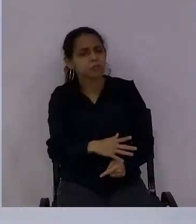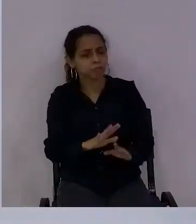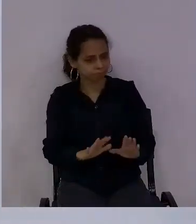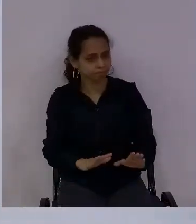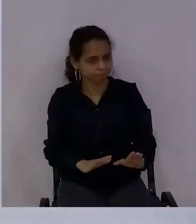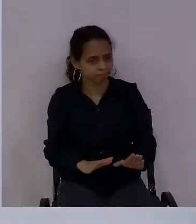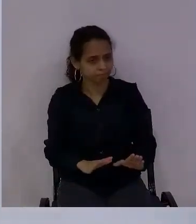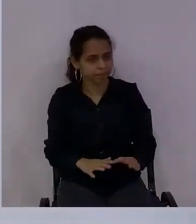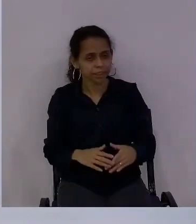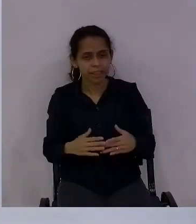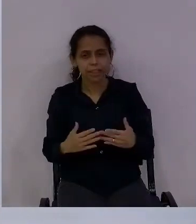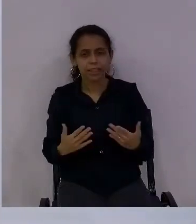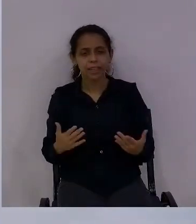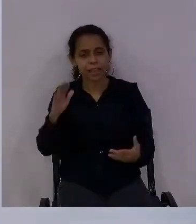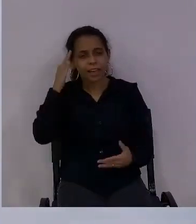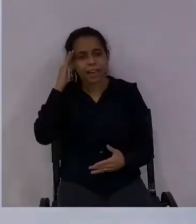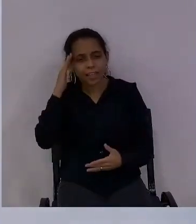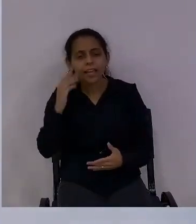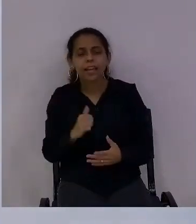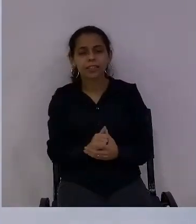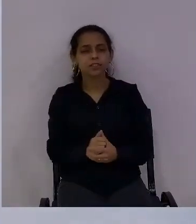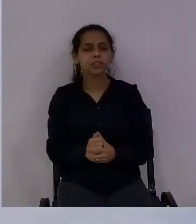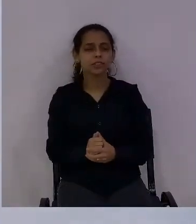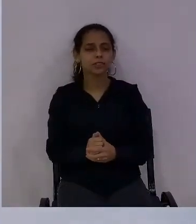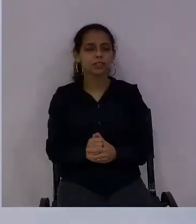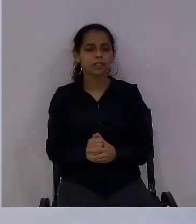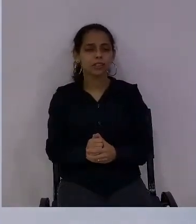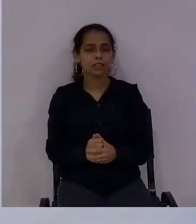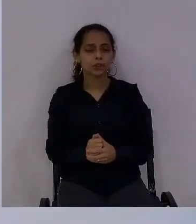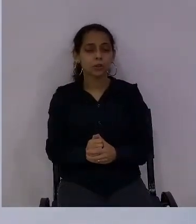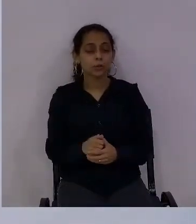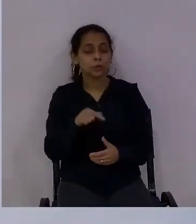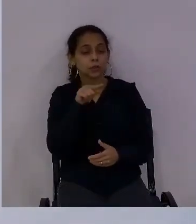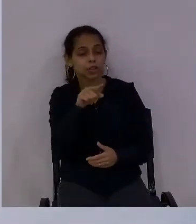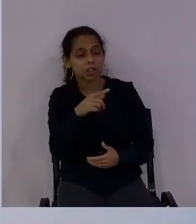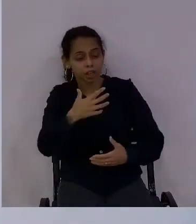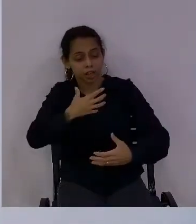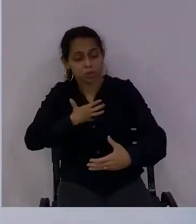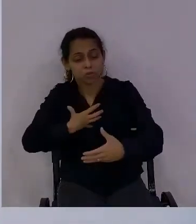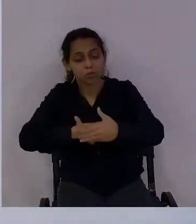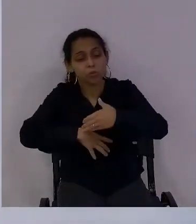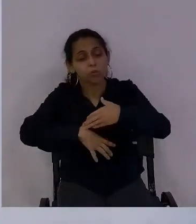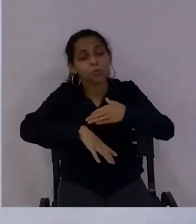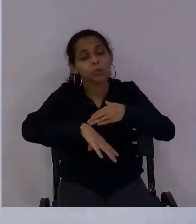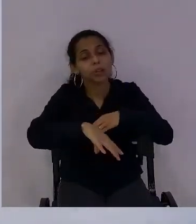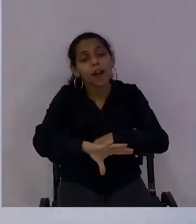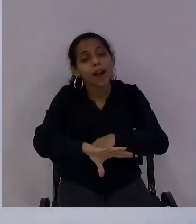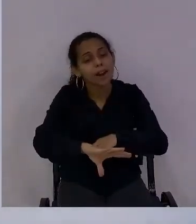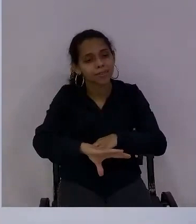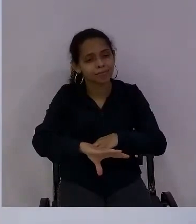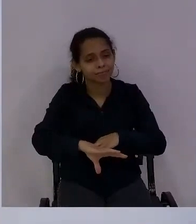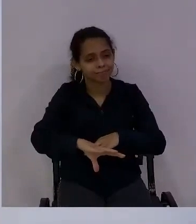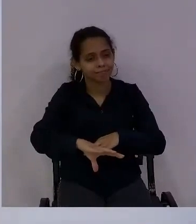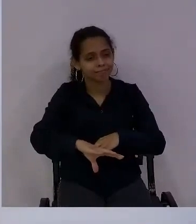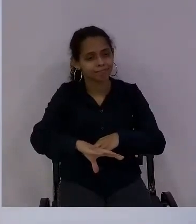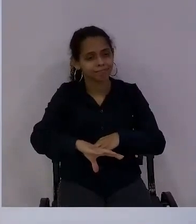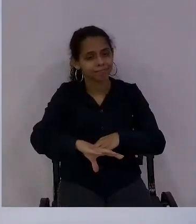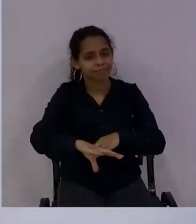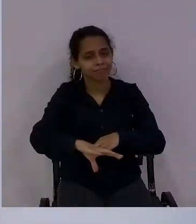a ajudá-lo. Amor, deixa que eu faço no seu lugar. Vai descansar, você não está bem, vai repousar, você está doente.